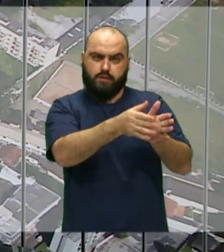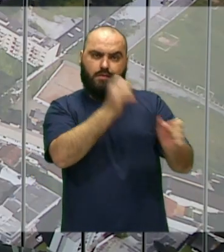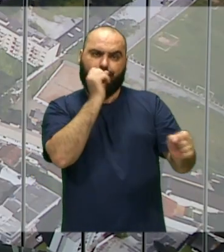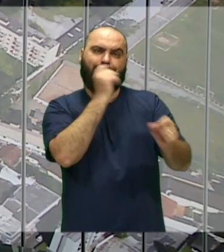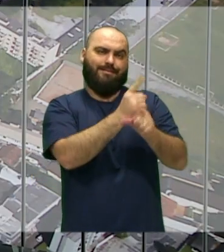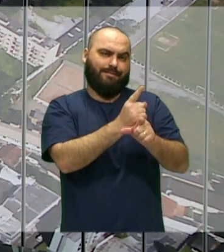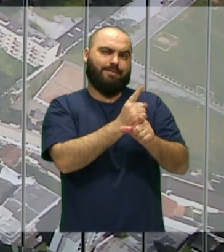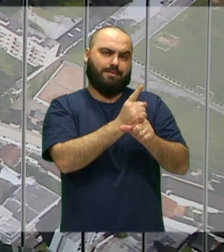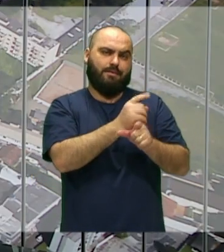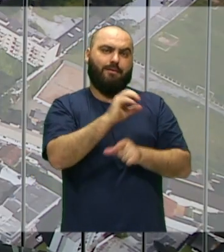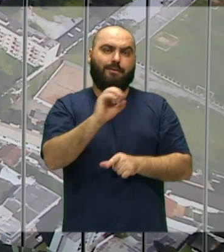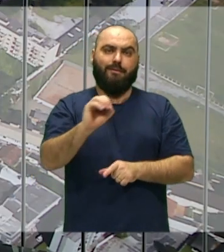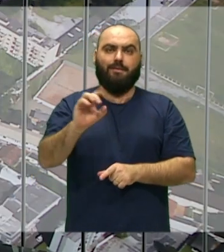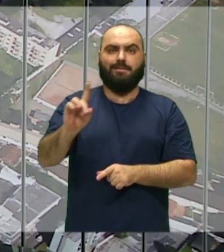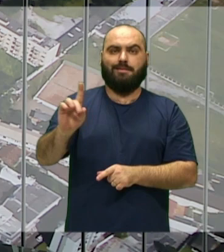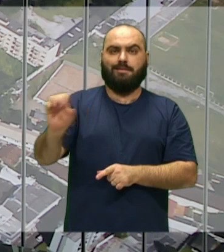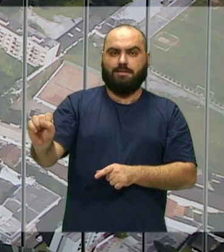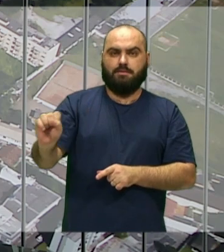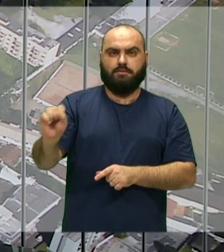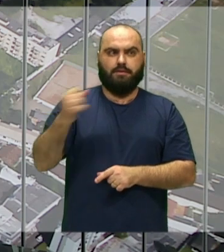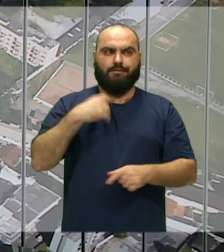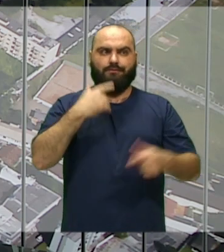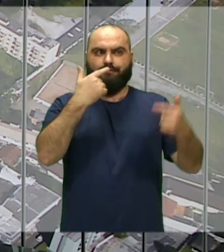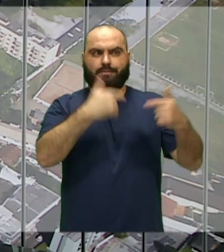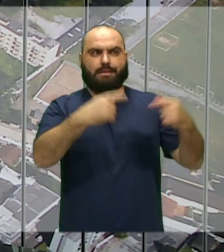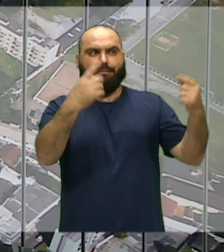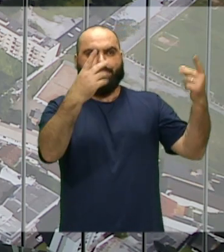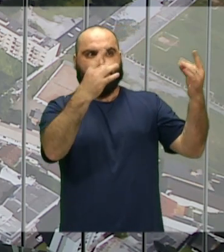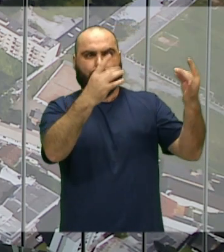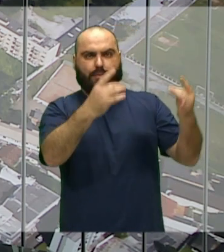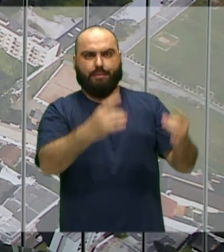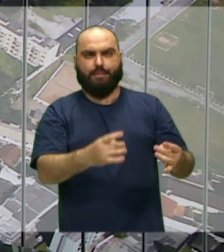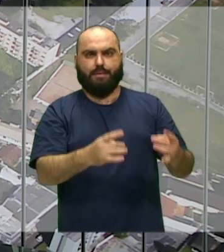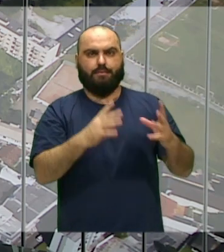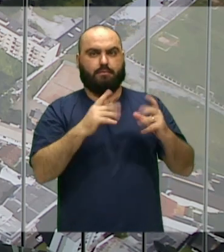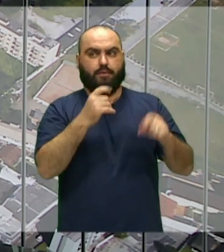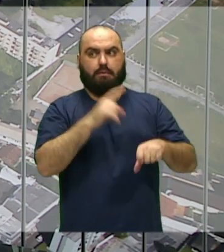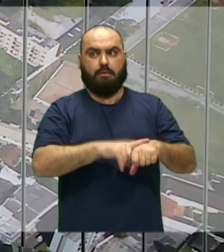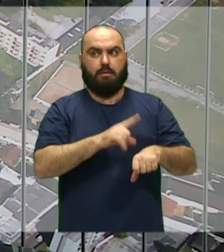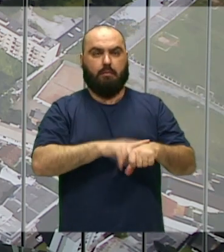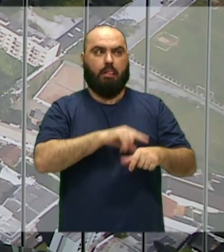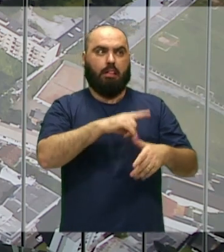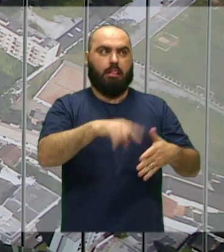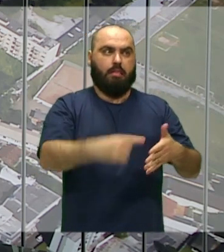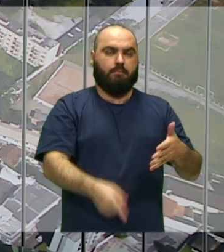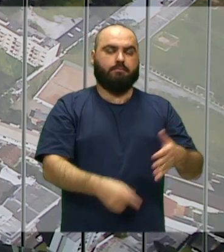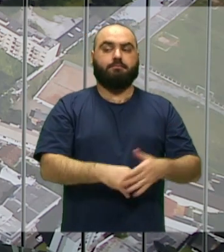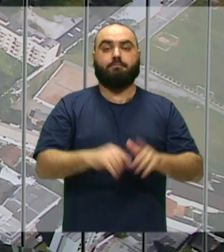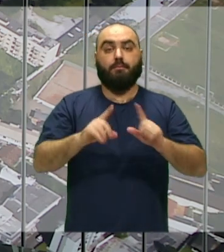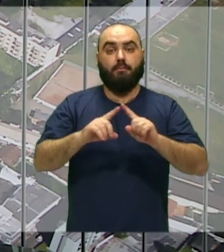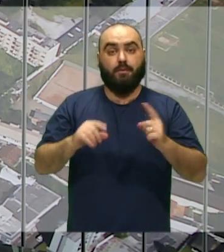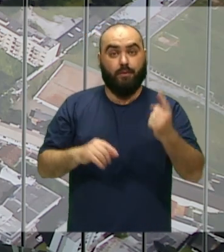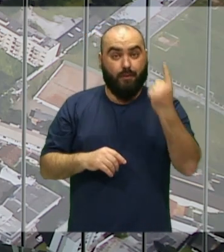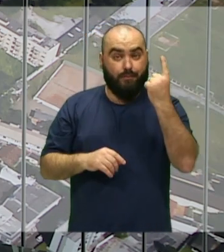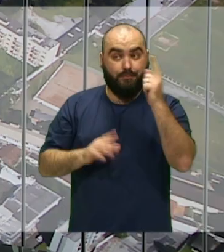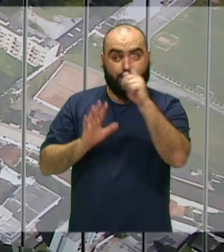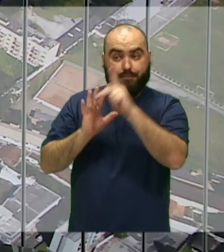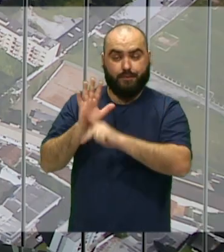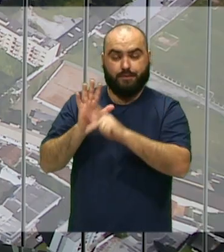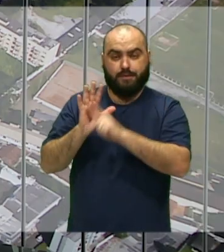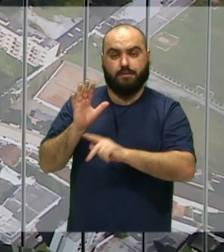sustentável vai encontrar os 17 A gente não vai especificar porque vai vai muito tempo do programa mas um projeto ele